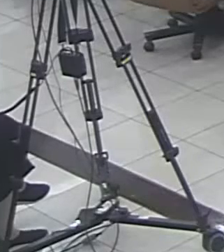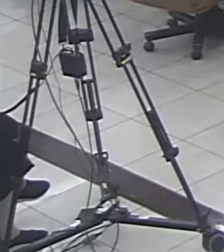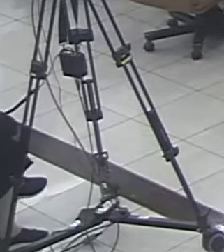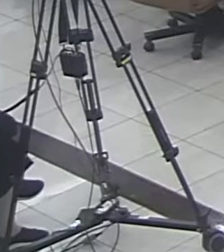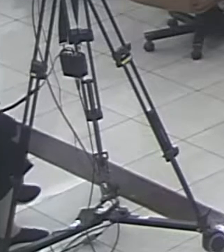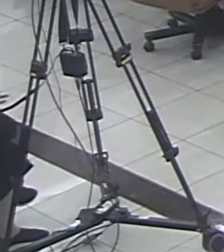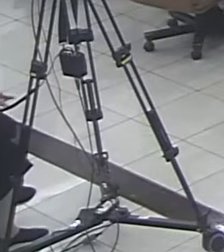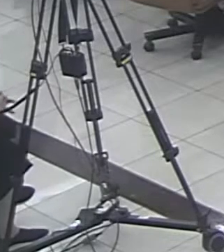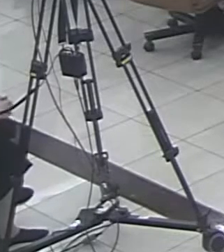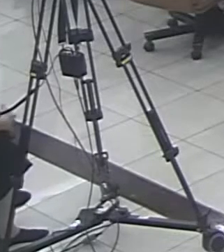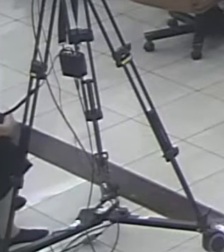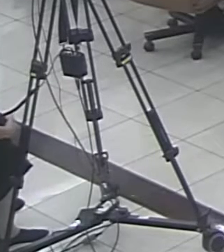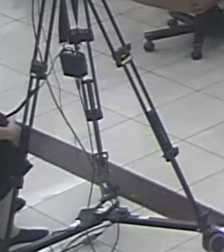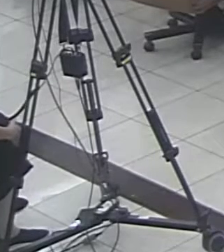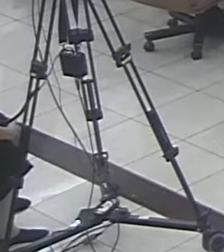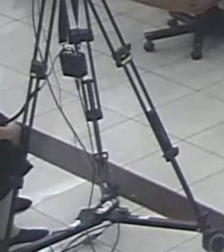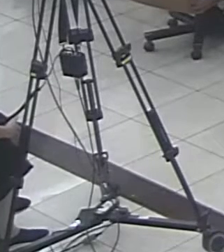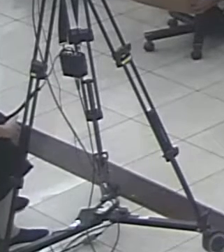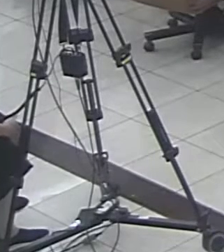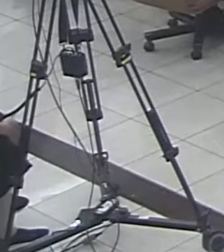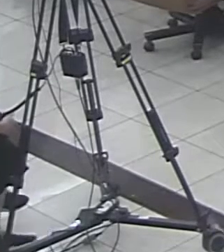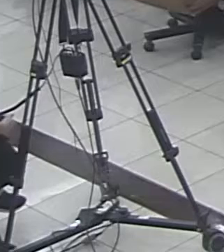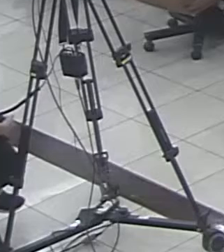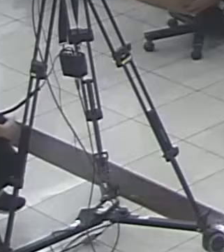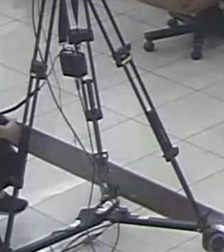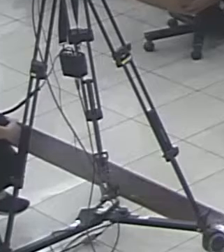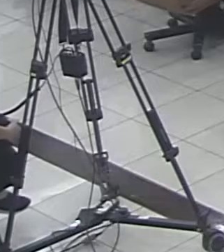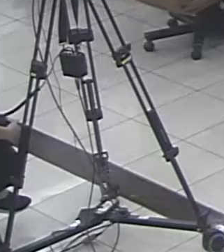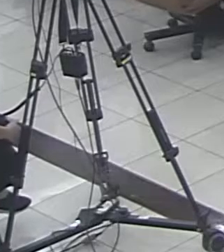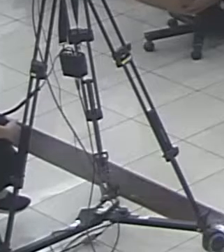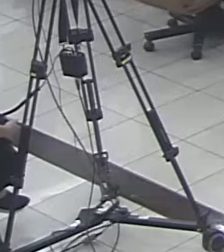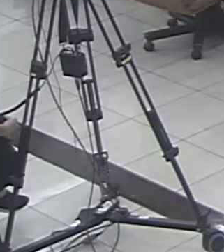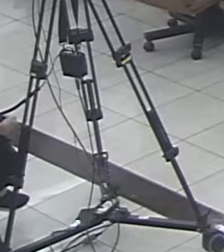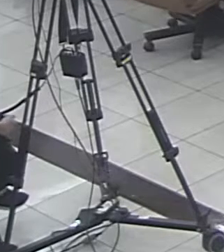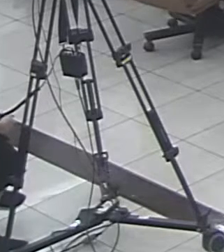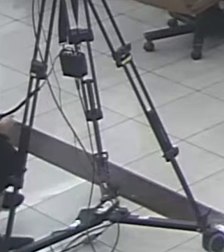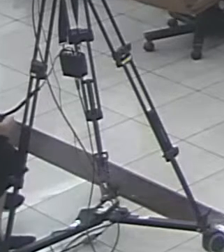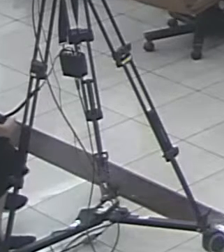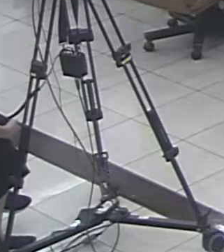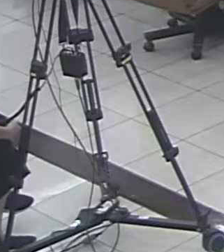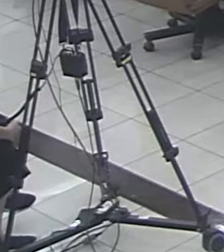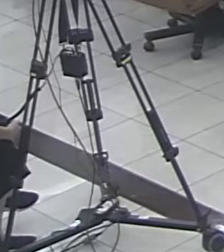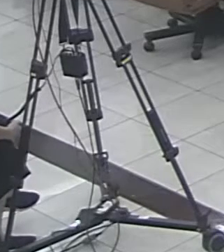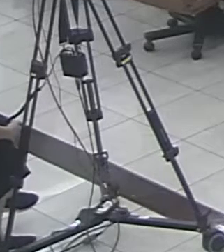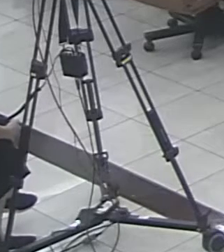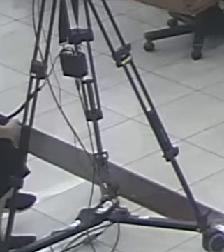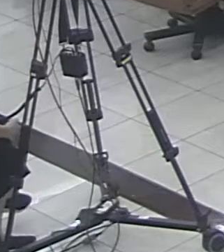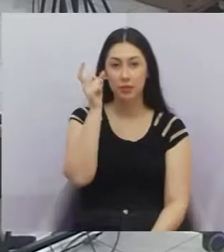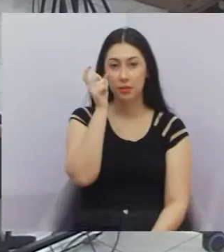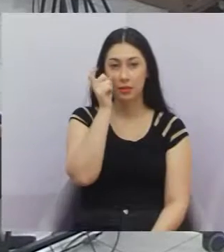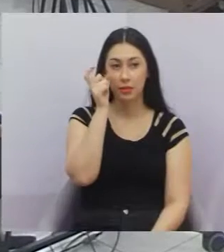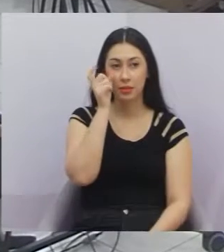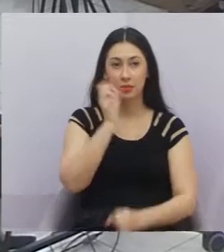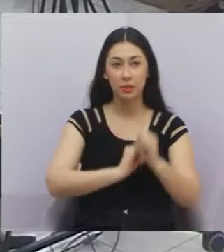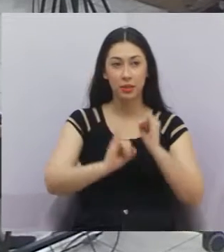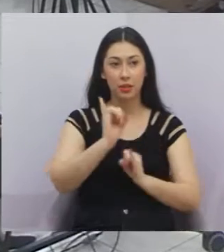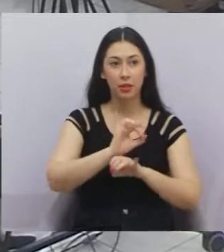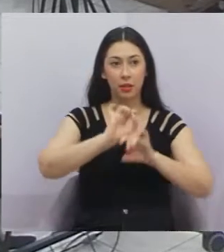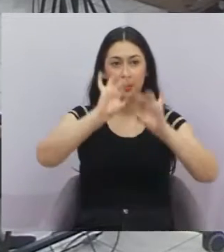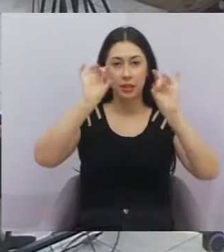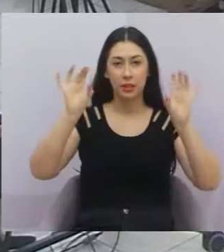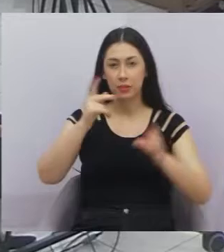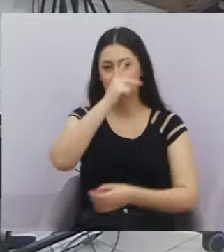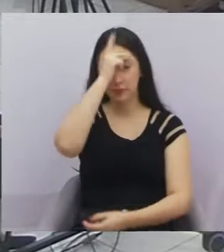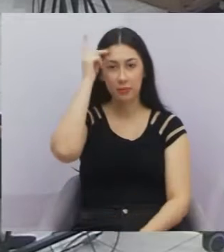Senhores membros da mesa, senhores vereadores, senhores servidores, público presente, senhores telespectadores, senhores internautas, em especial aquele que